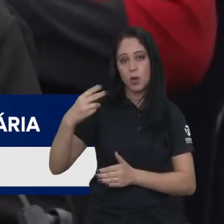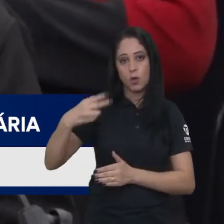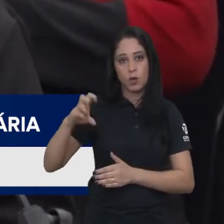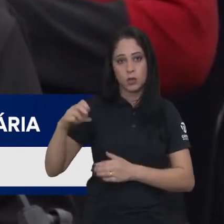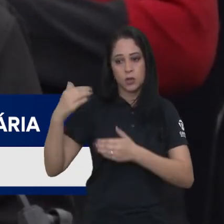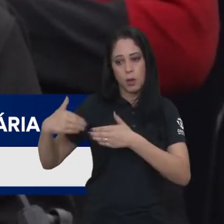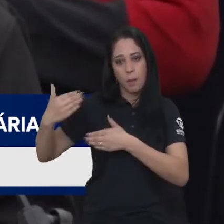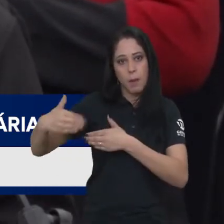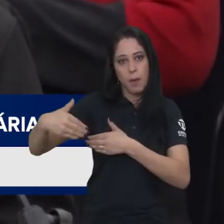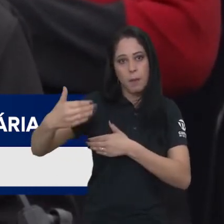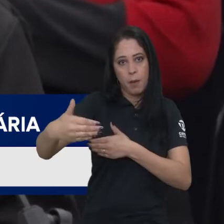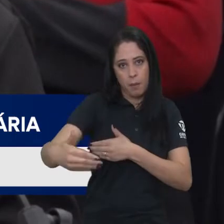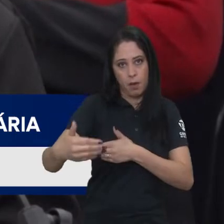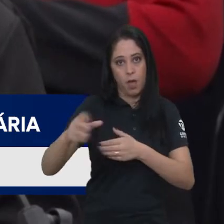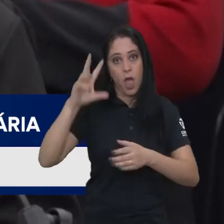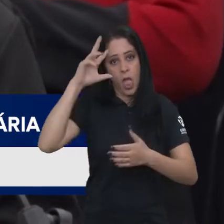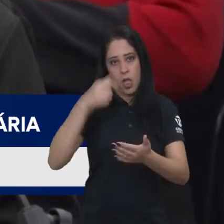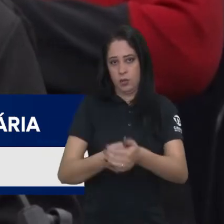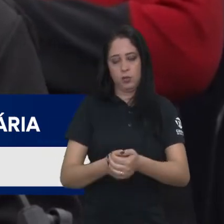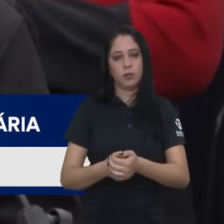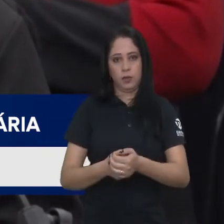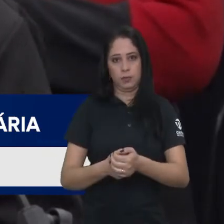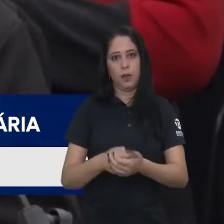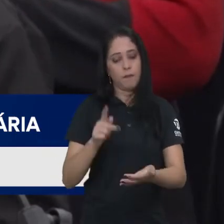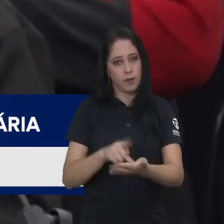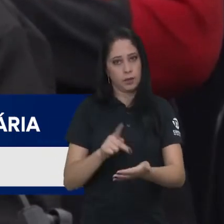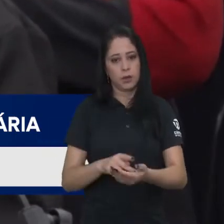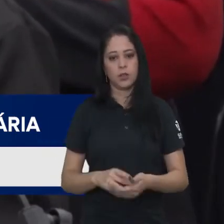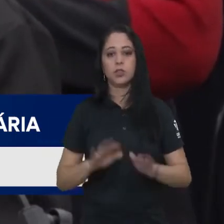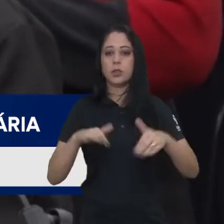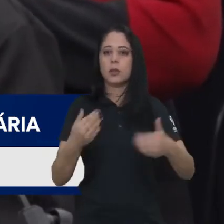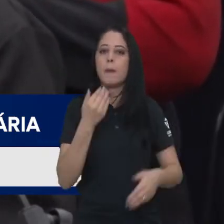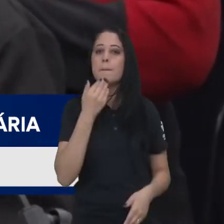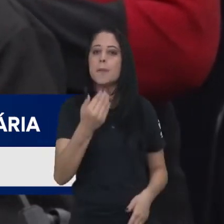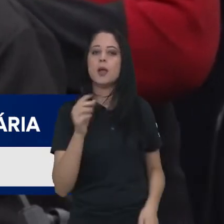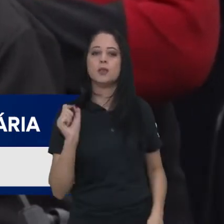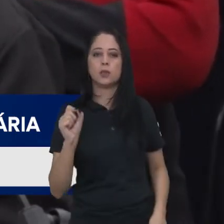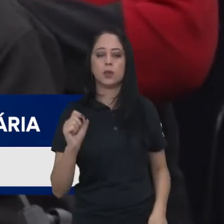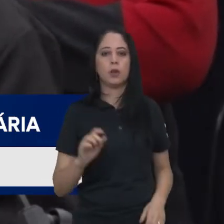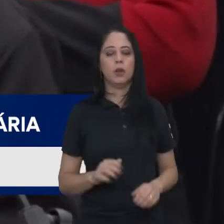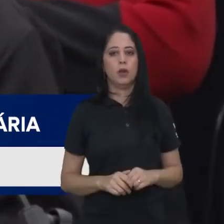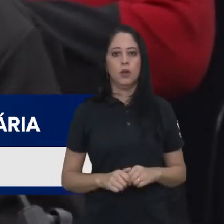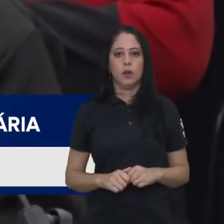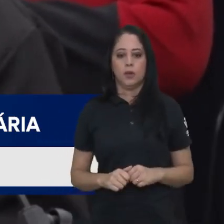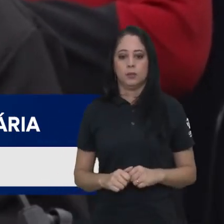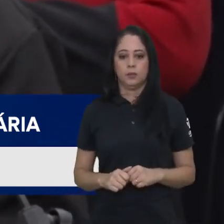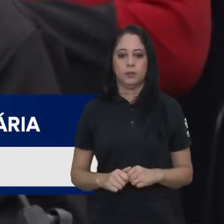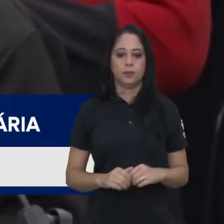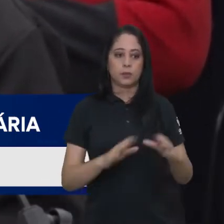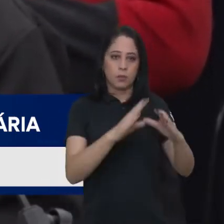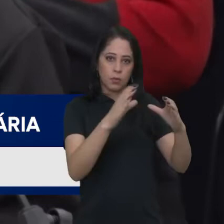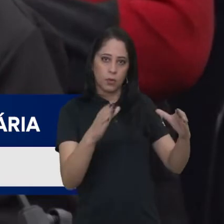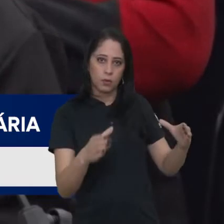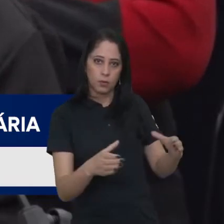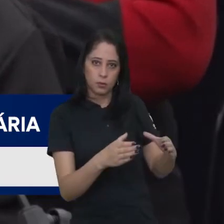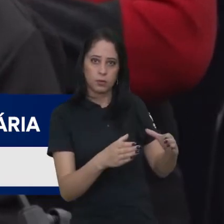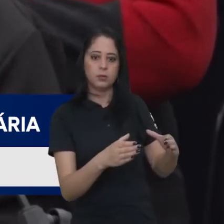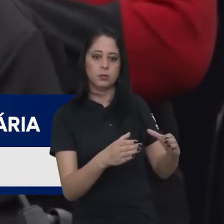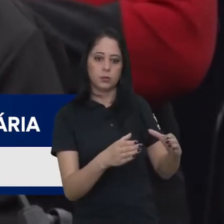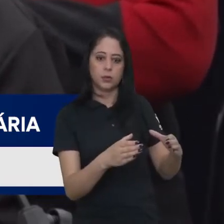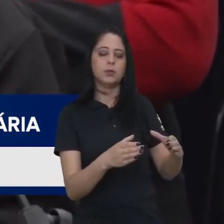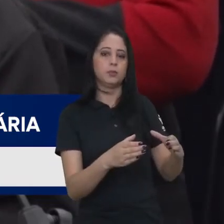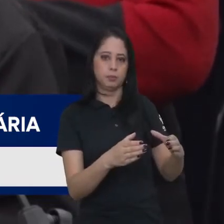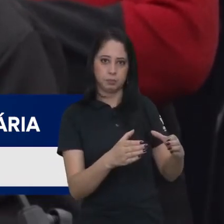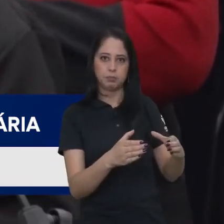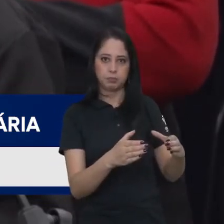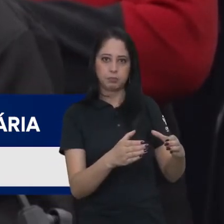Isso é uma realidade também. Então o que a gente pede é o seguinte, que essa comissão possa ter